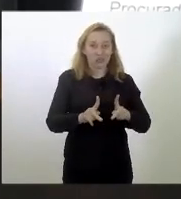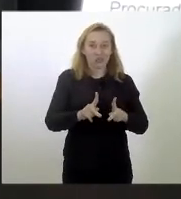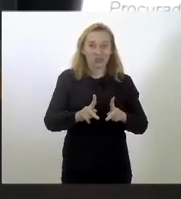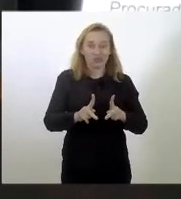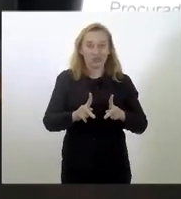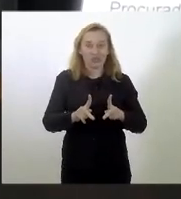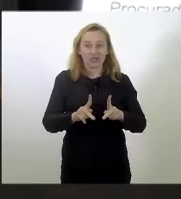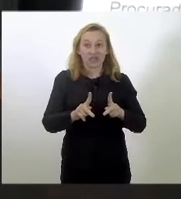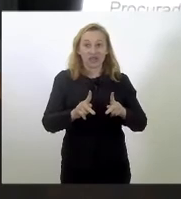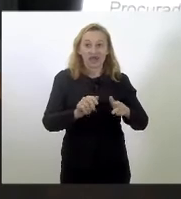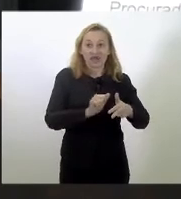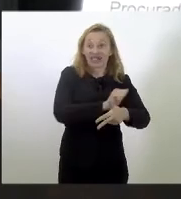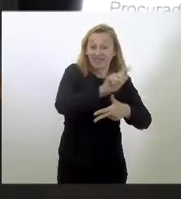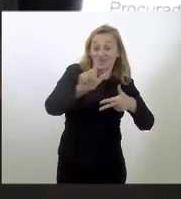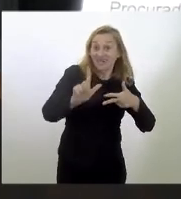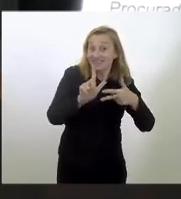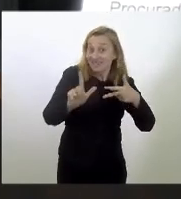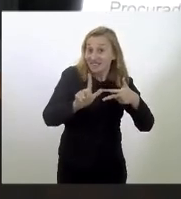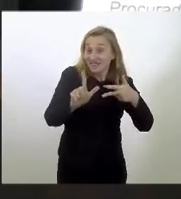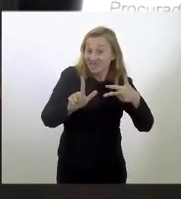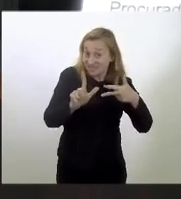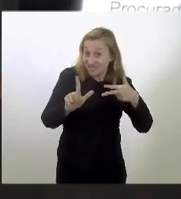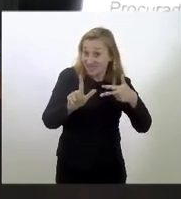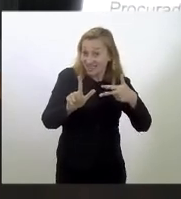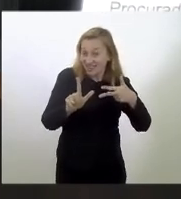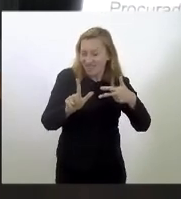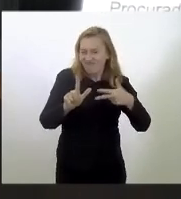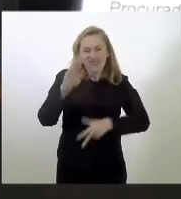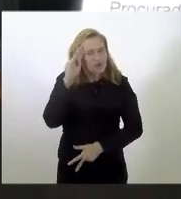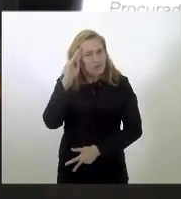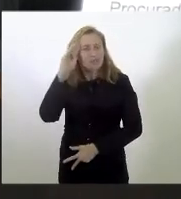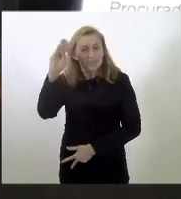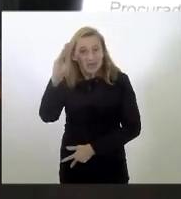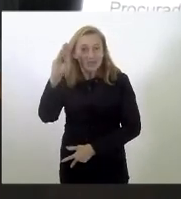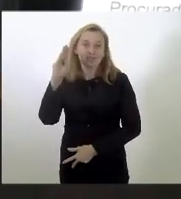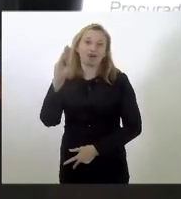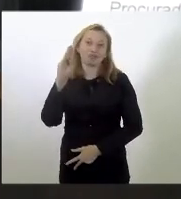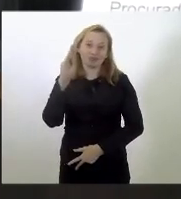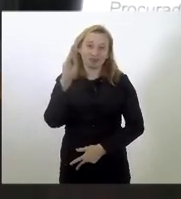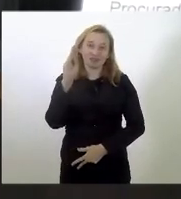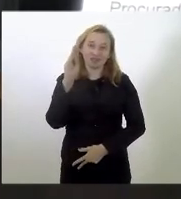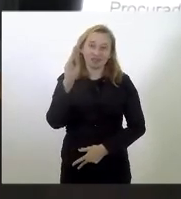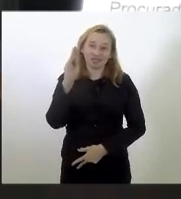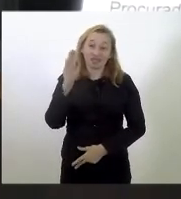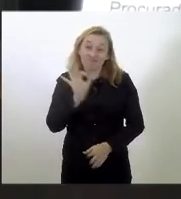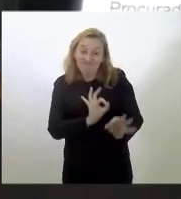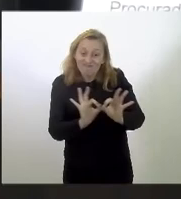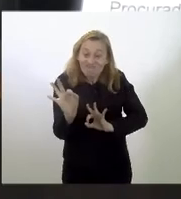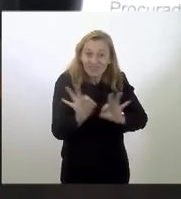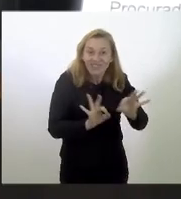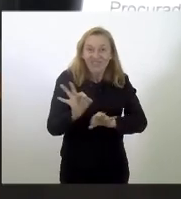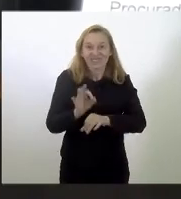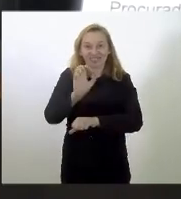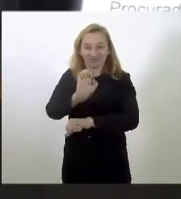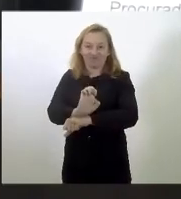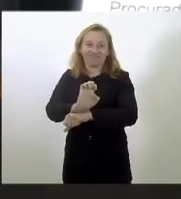Legislativo Fluminense é de uma importância fundamental para a organização do